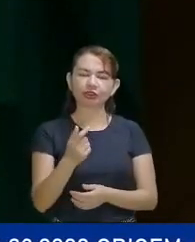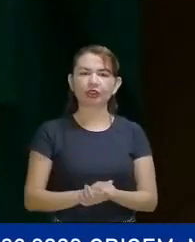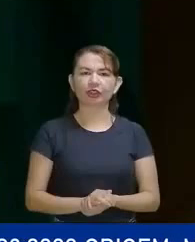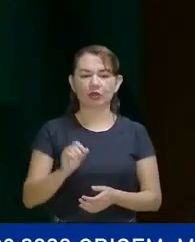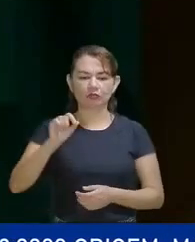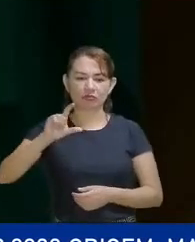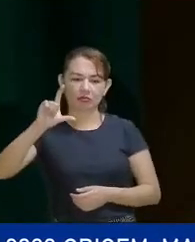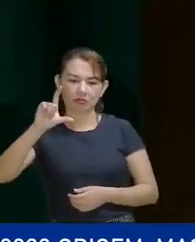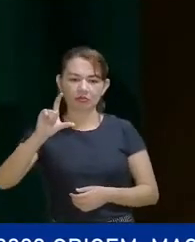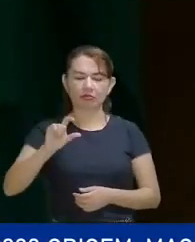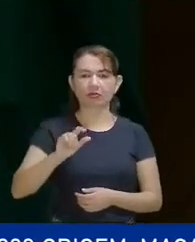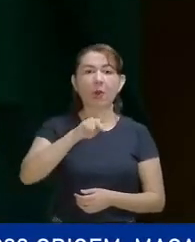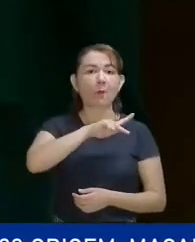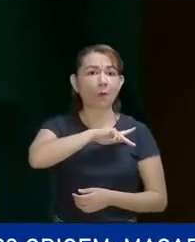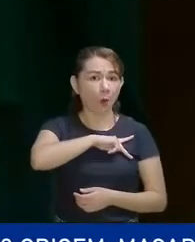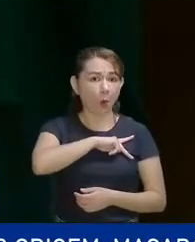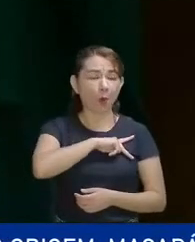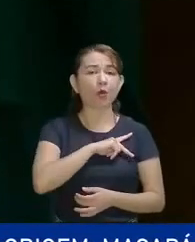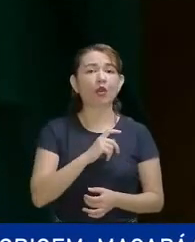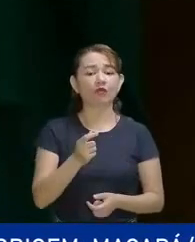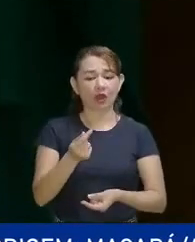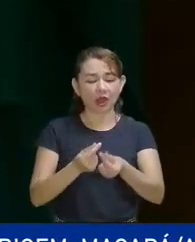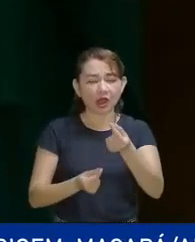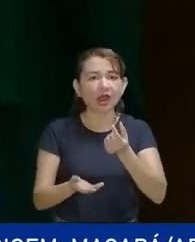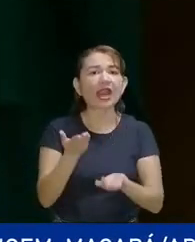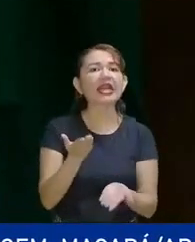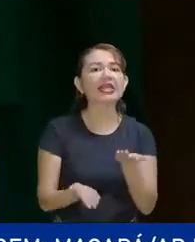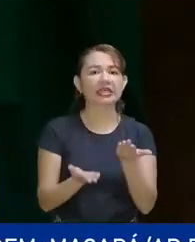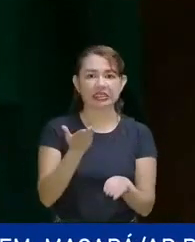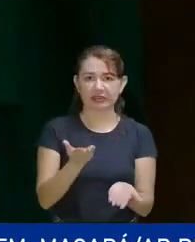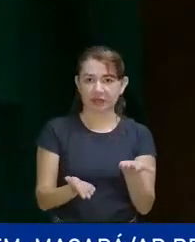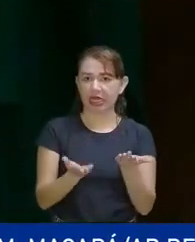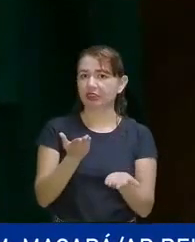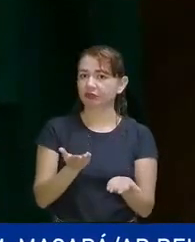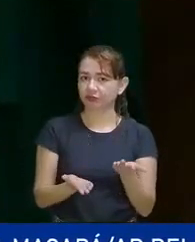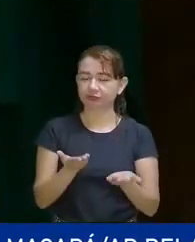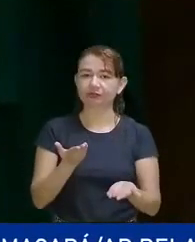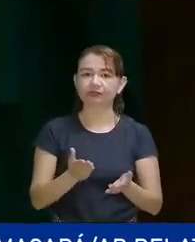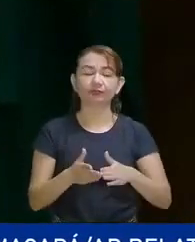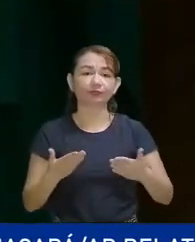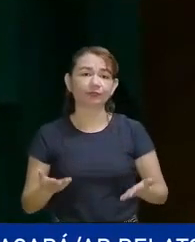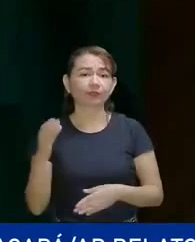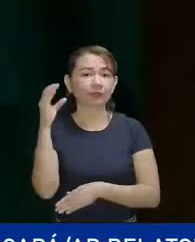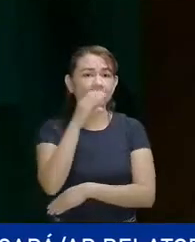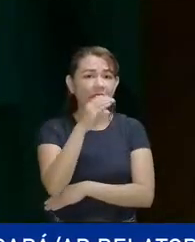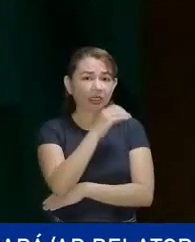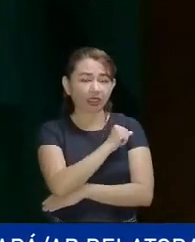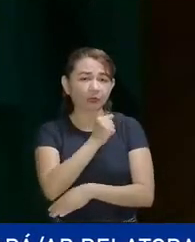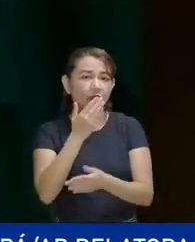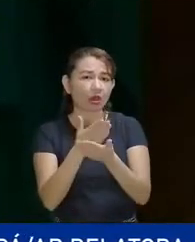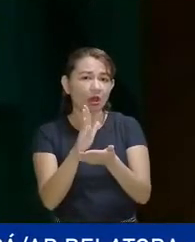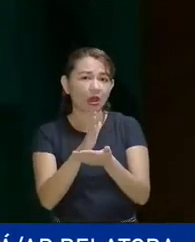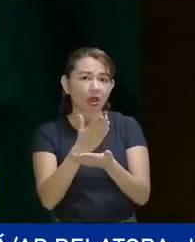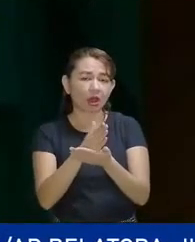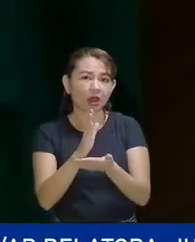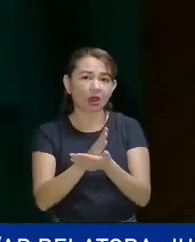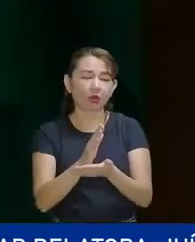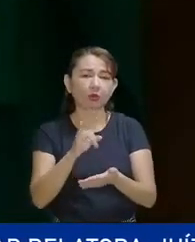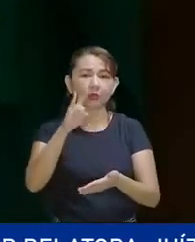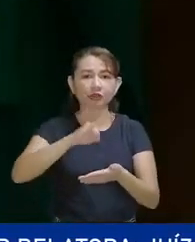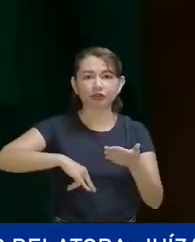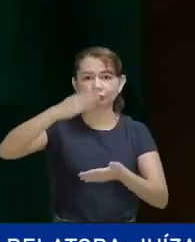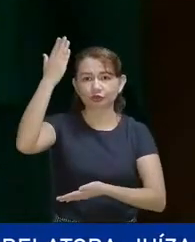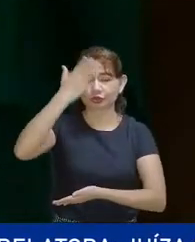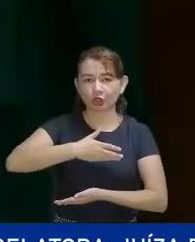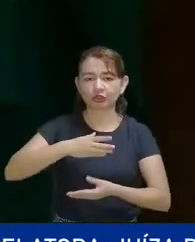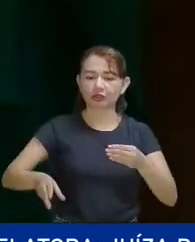quantitativos públicos, foram razoáveis. E aí eu vou destacar rapidamente apenas algumas notas fiscais